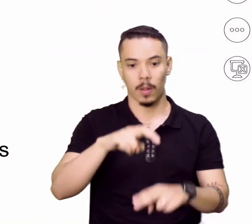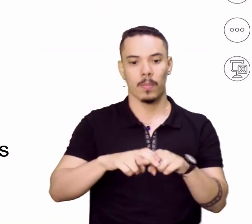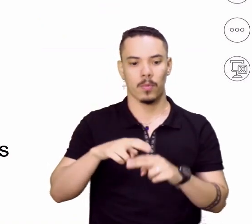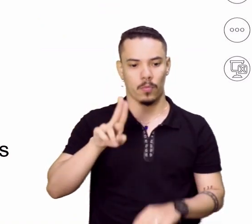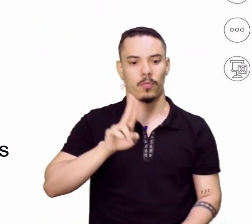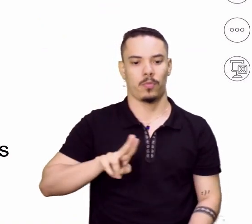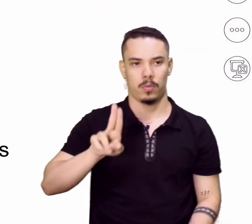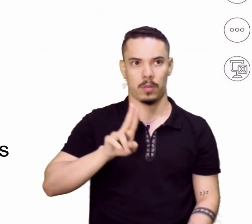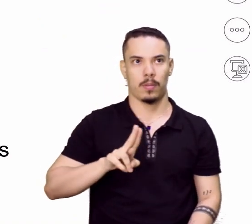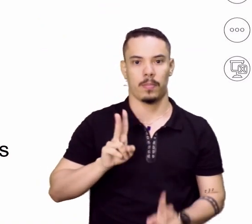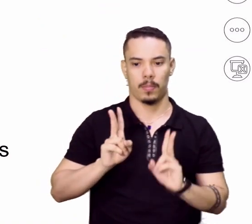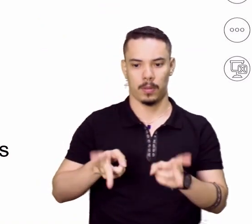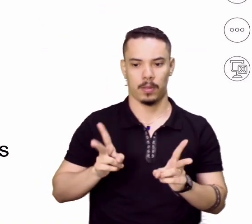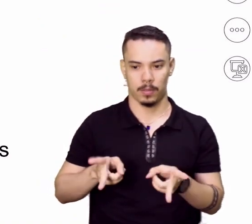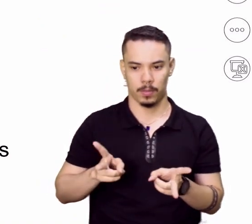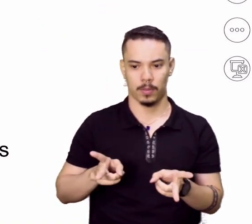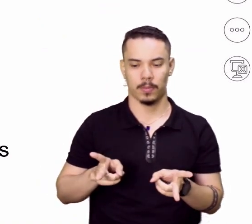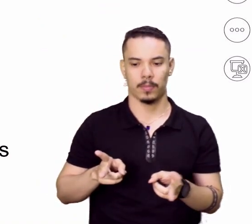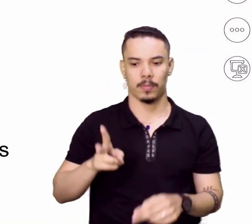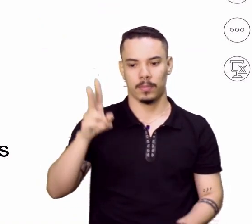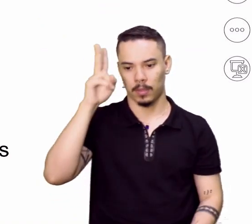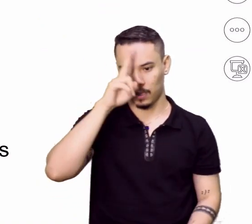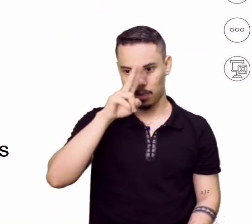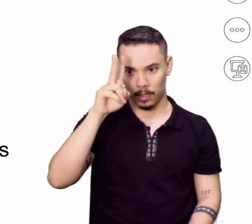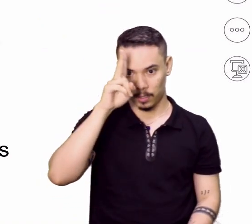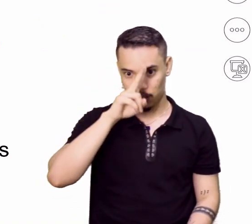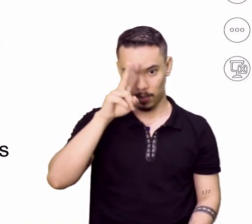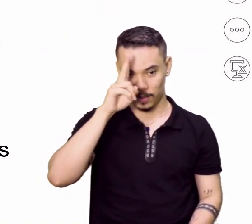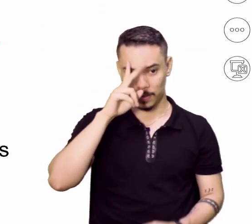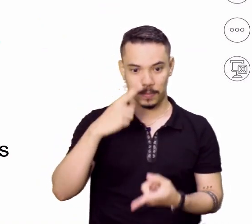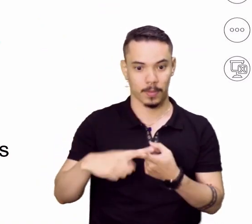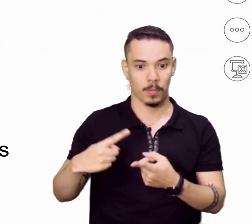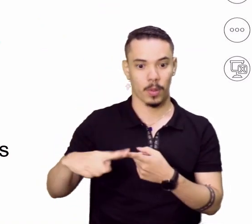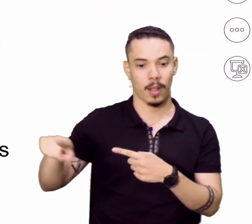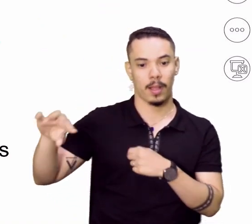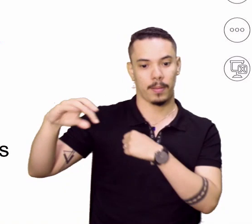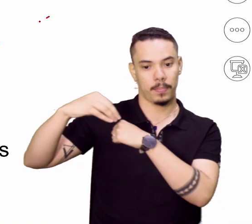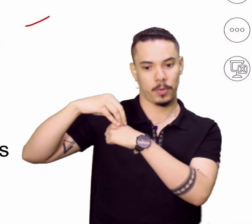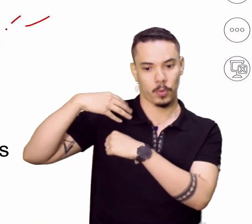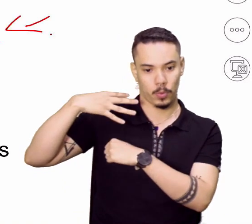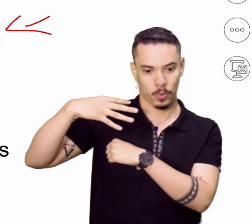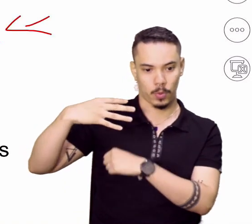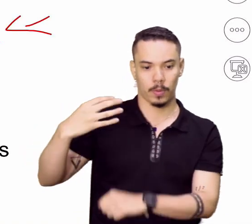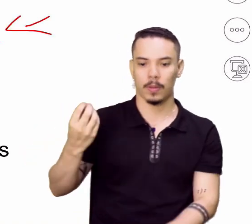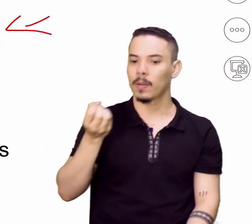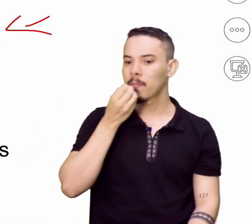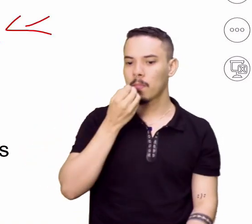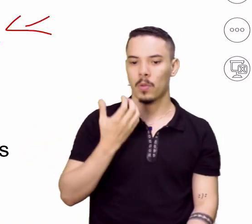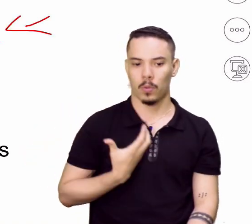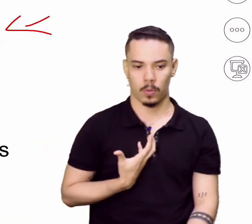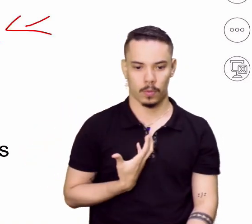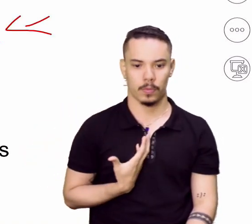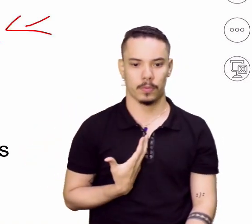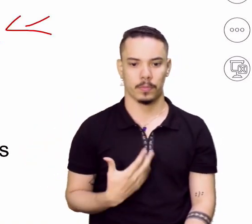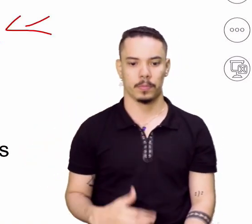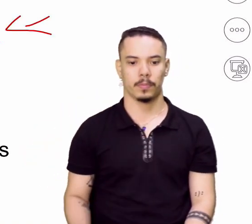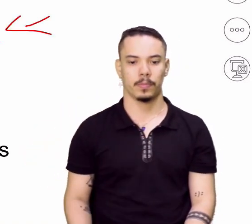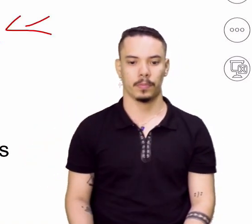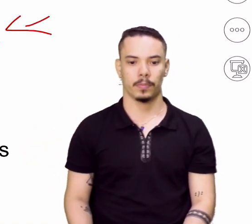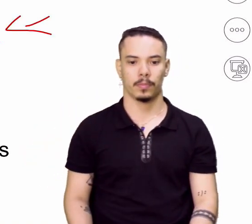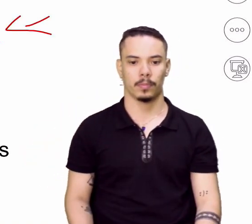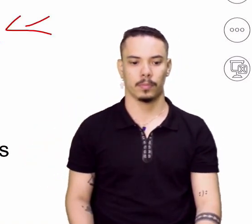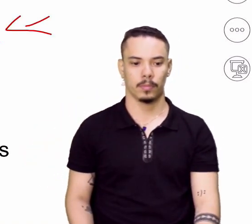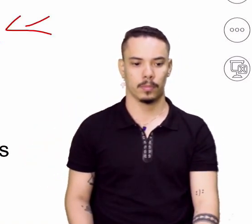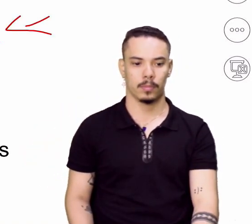o that. Eu não acredito na história que ela nos contou. Aqui também uma oração restritiva. Na letra